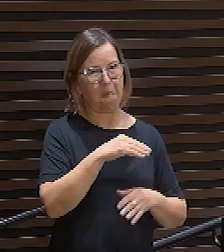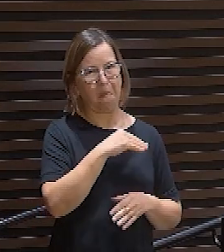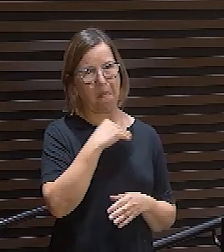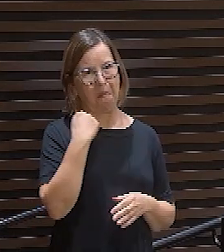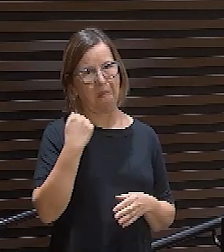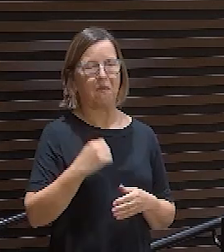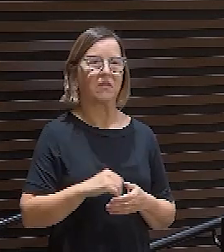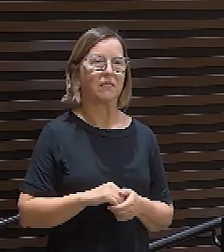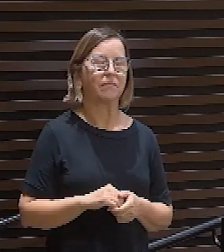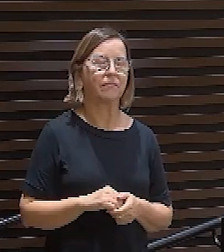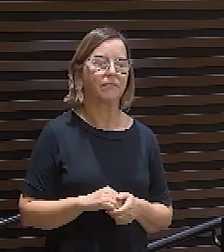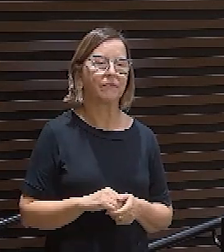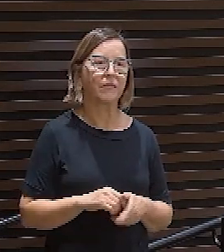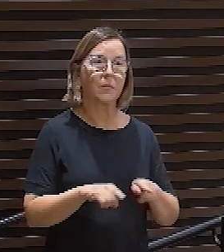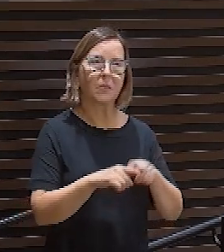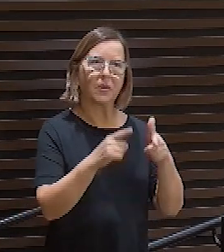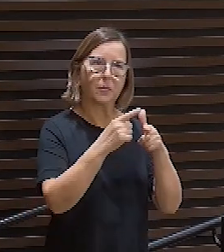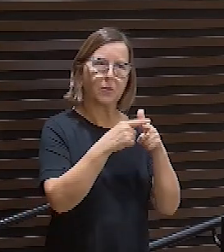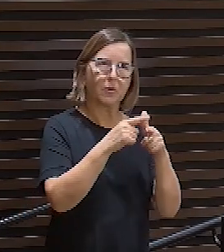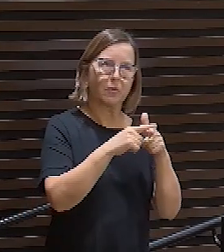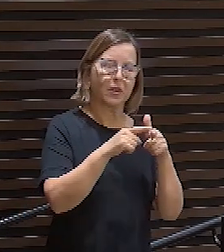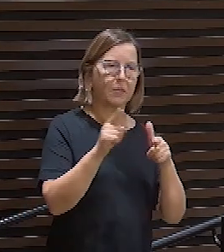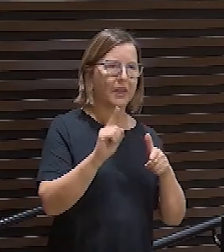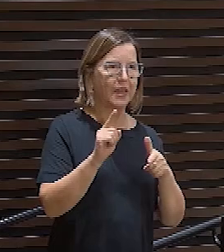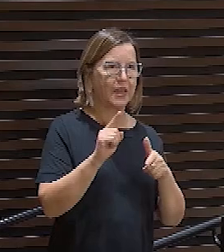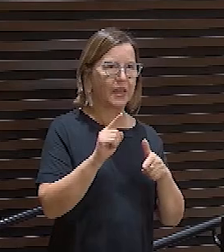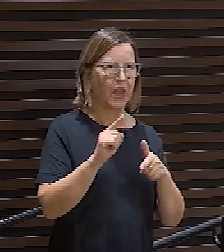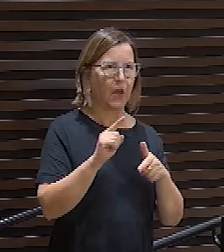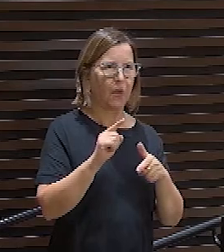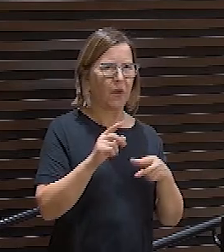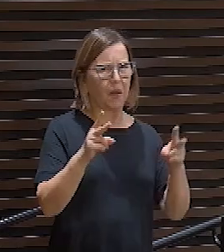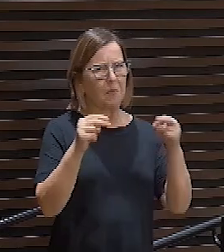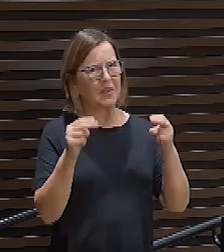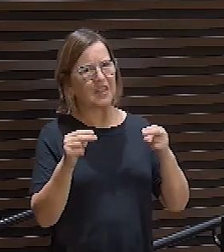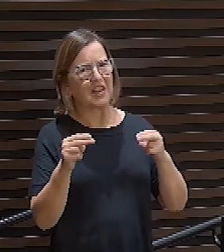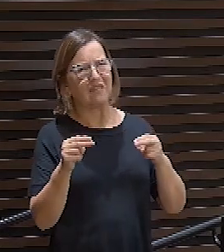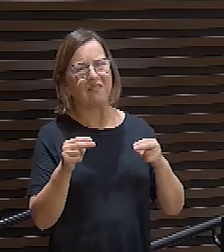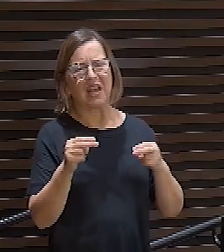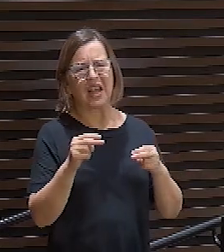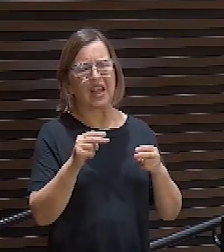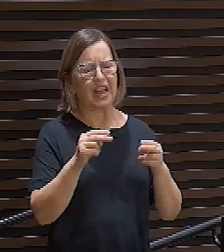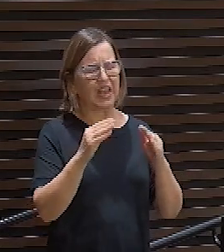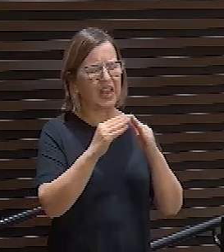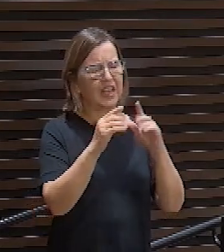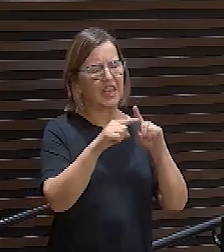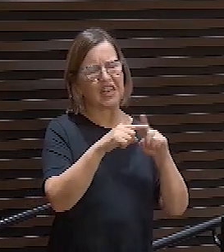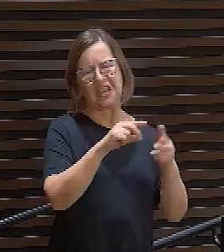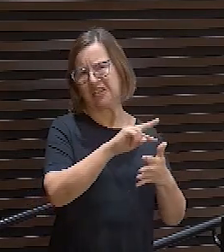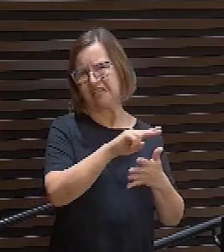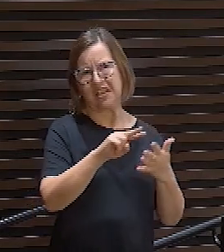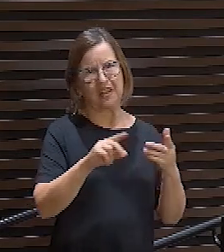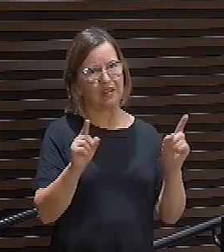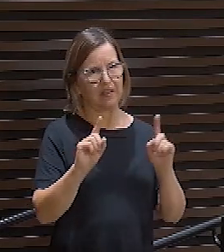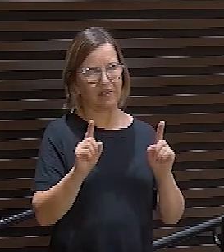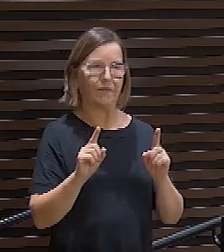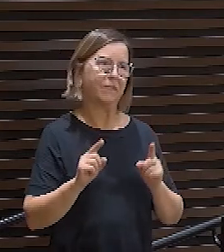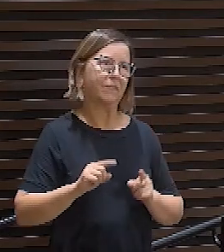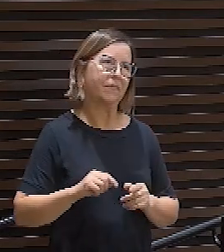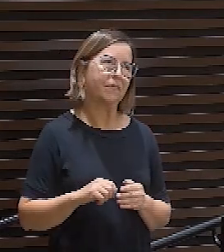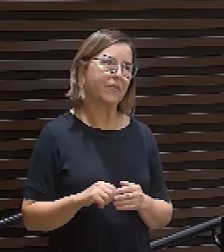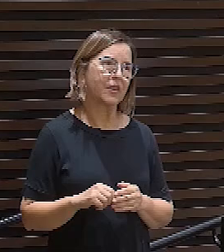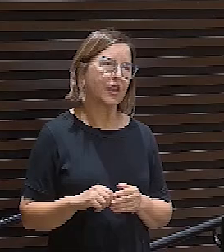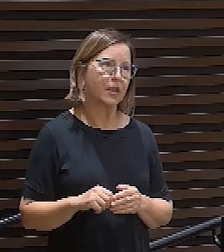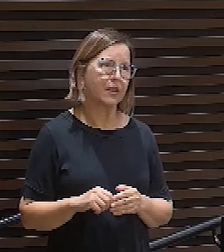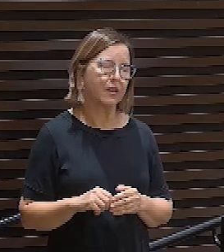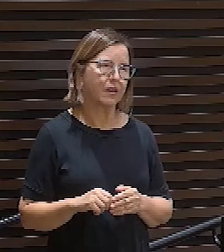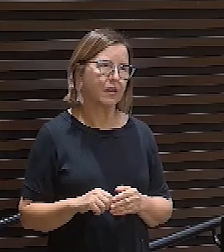Mas o problema não é quando a gente olha para outras igrejas e fala, veja como nós somos melhores. O problema é quando a gente olha para nós e a gente vê